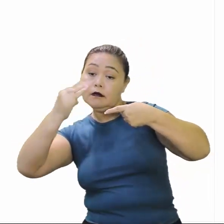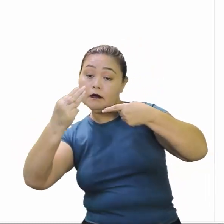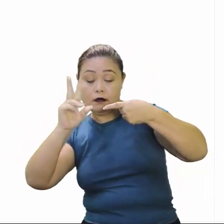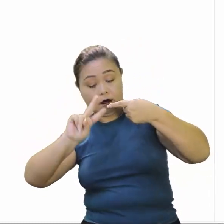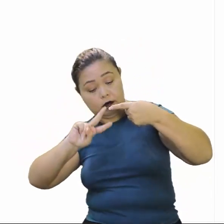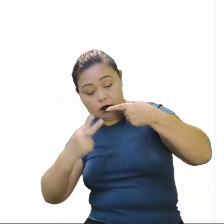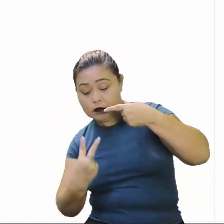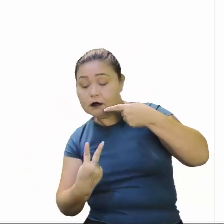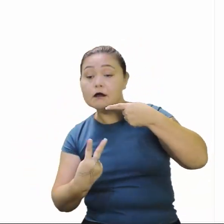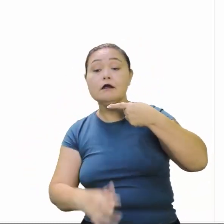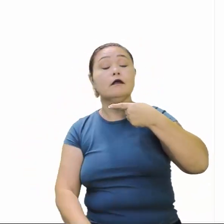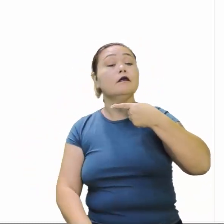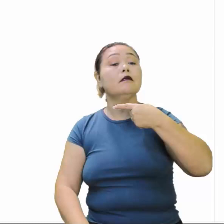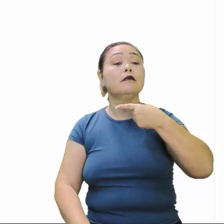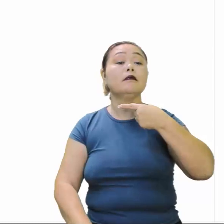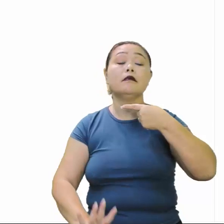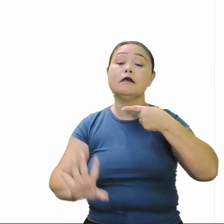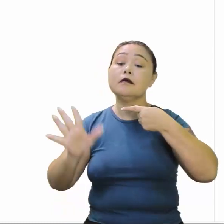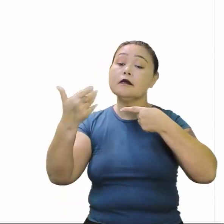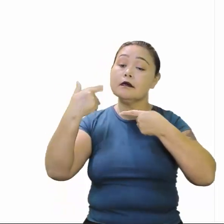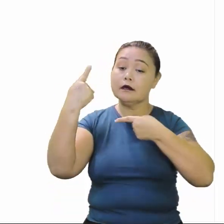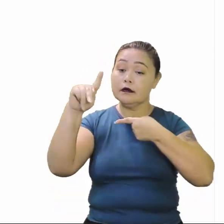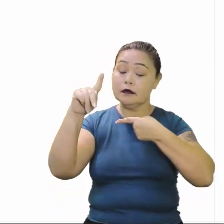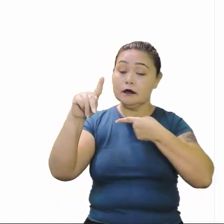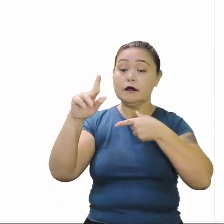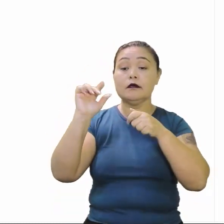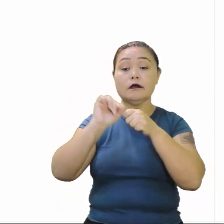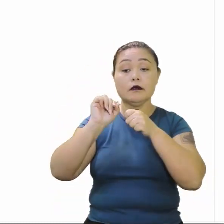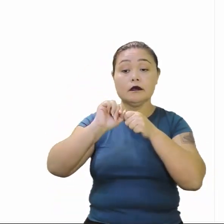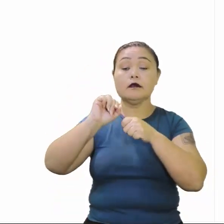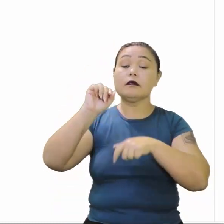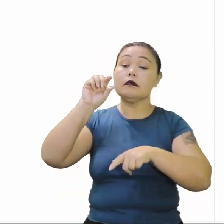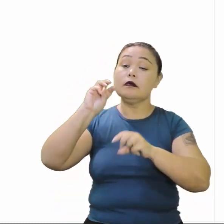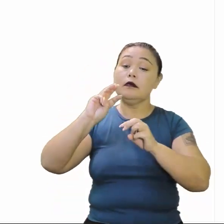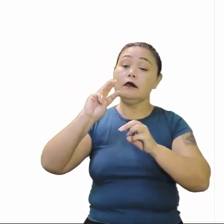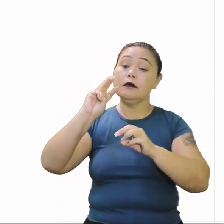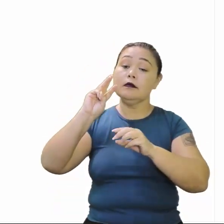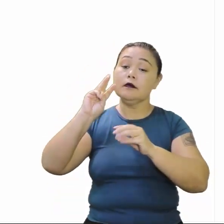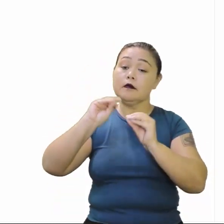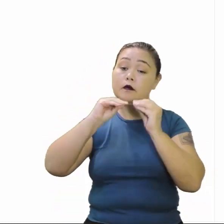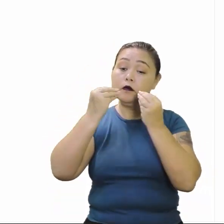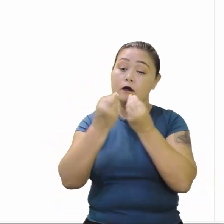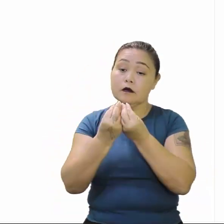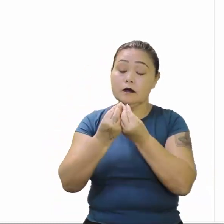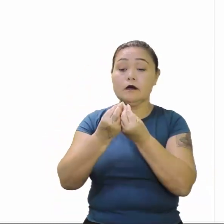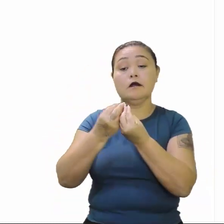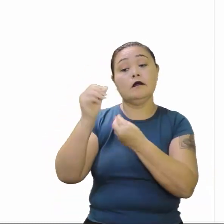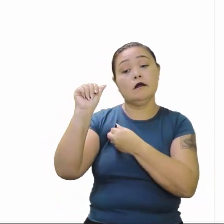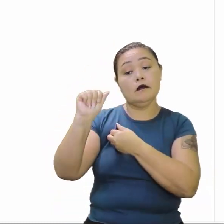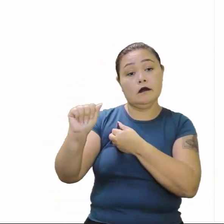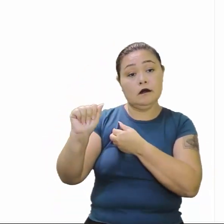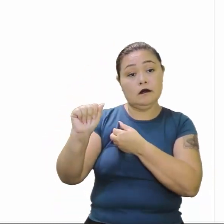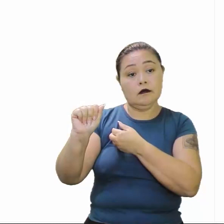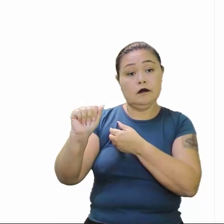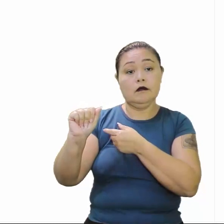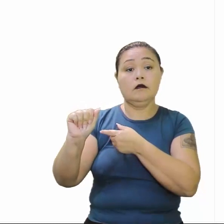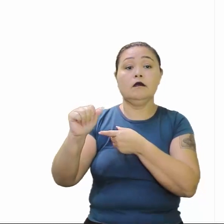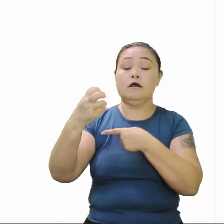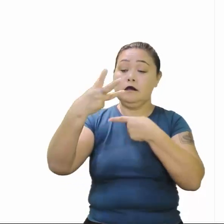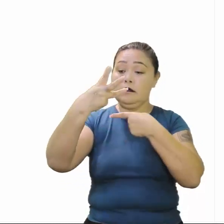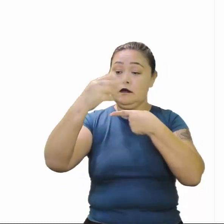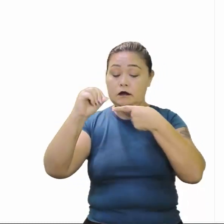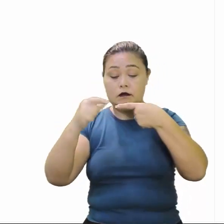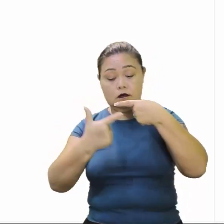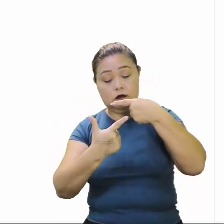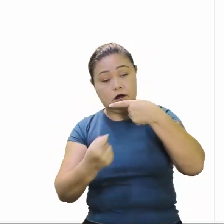volume, para a substância a densidade 30 gramas por 20